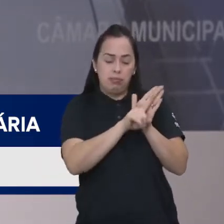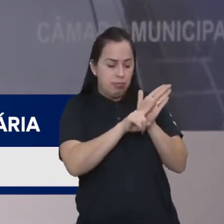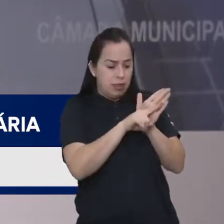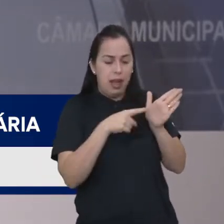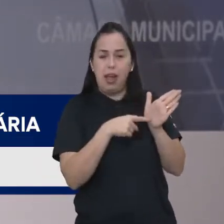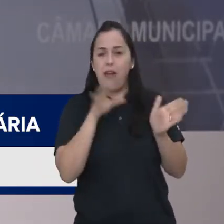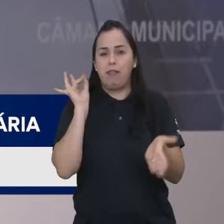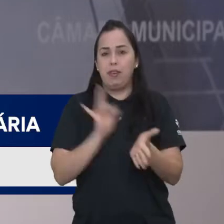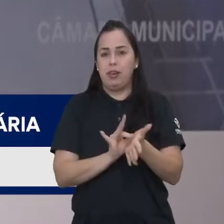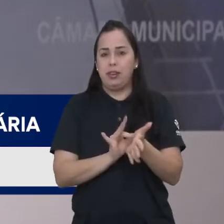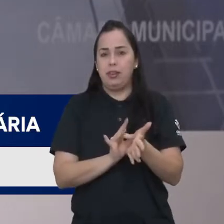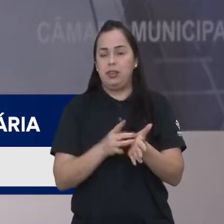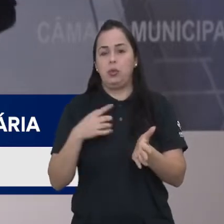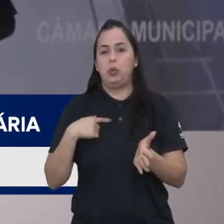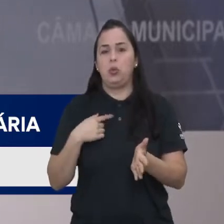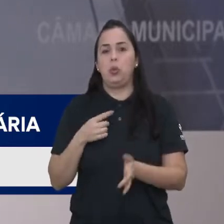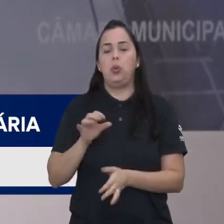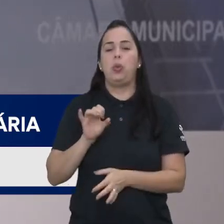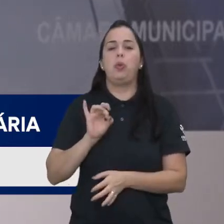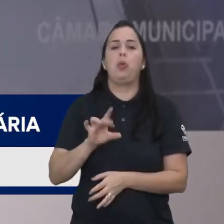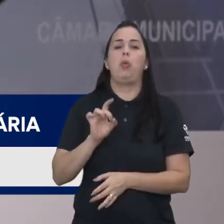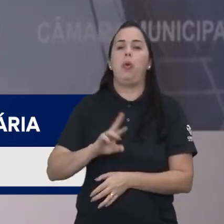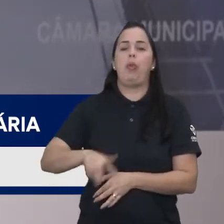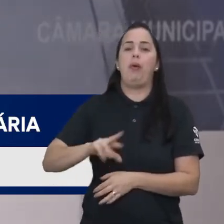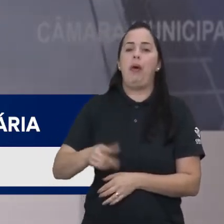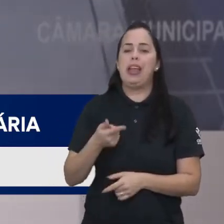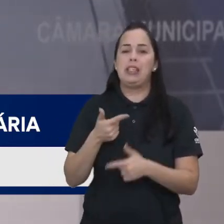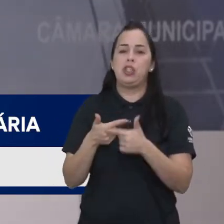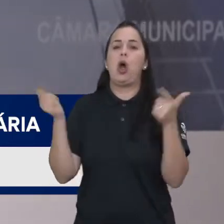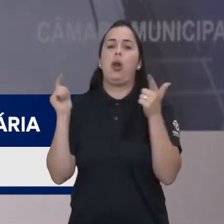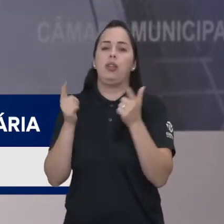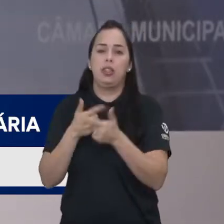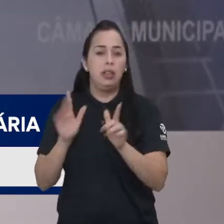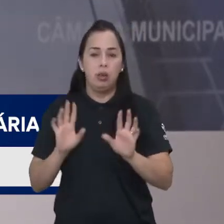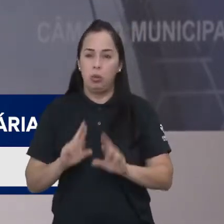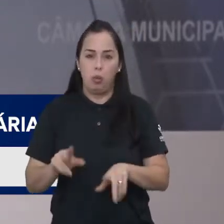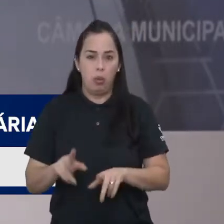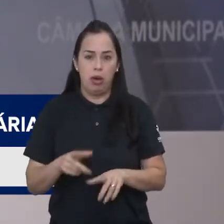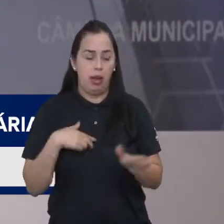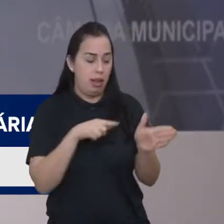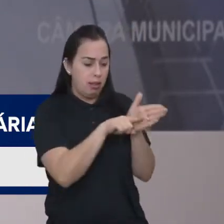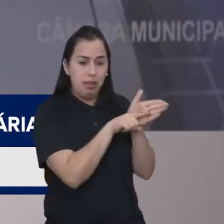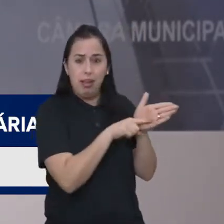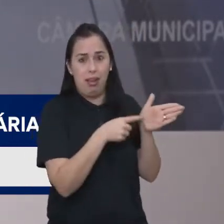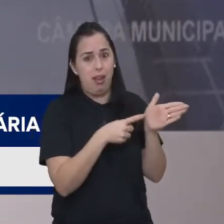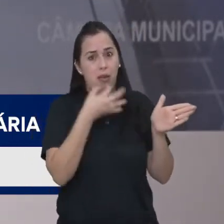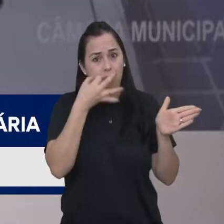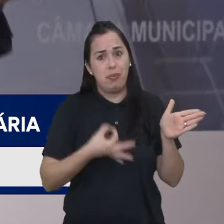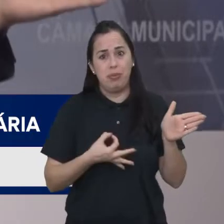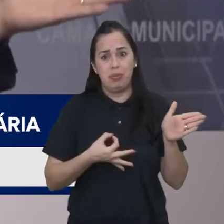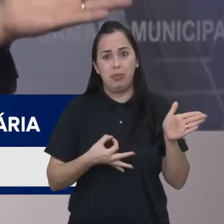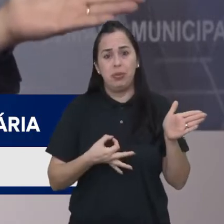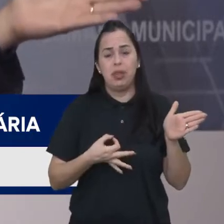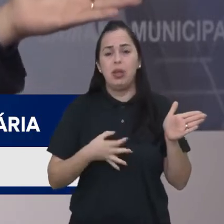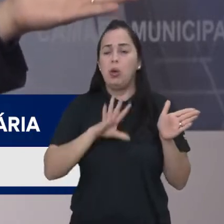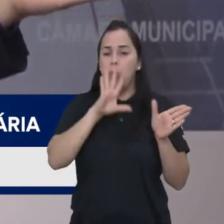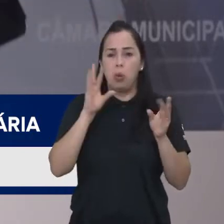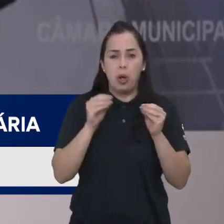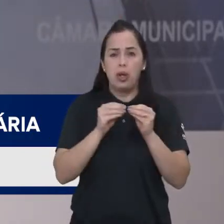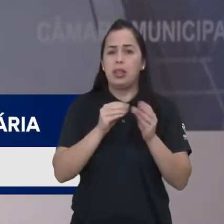oficiais. Não são chutes, foram feitos com muita competência, foram muito bem feitos. Então, a gente já tem tudo isso.